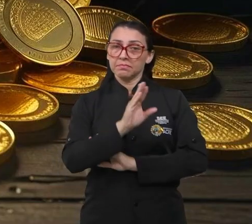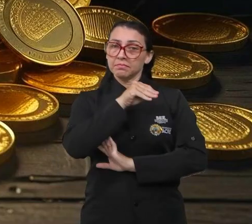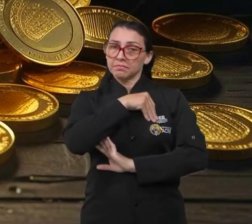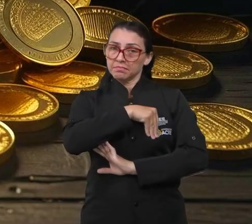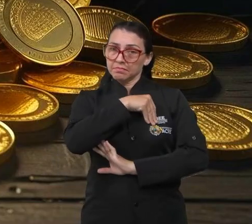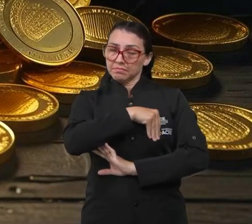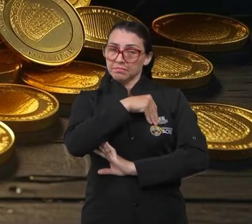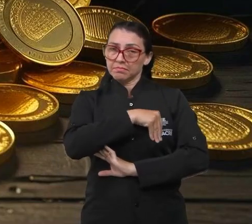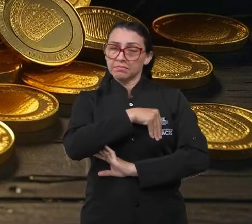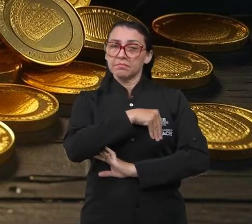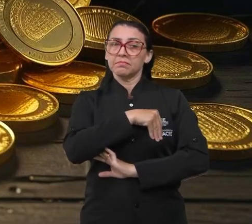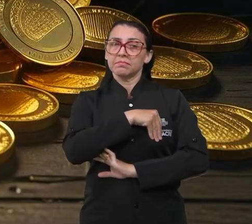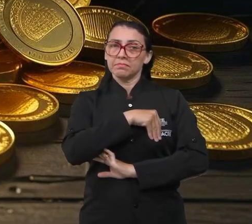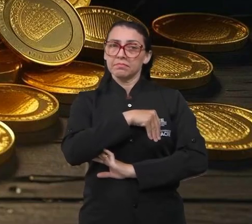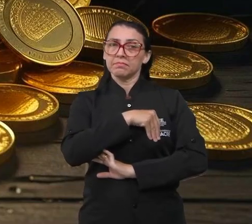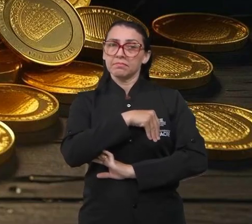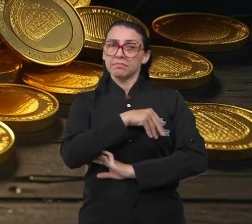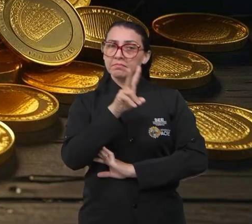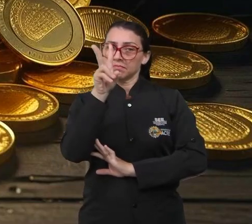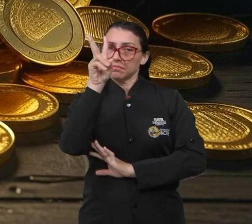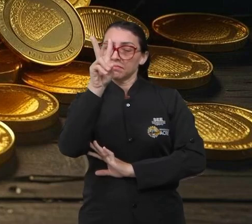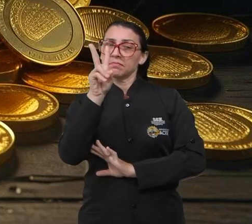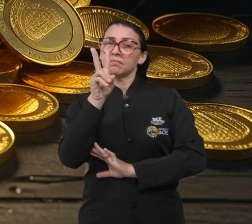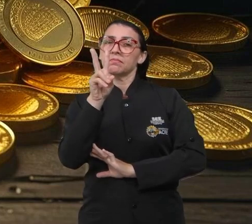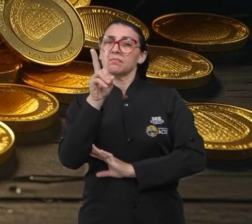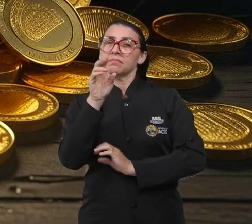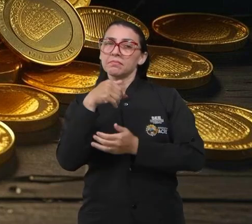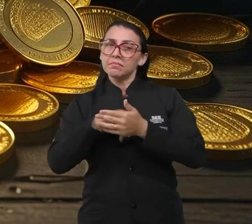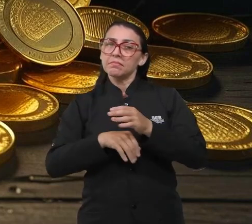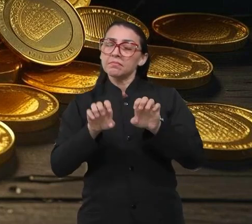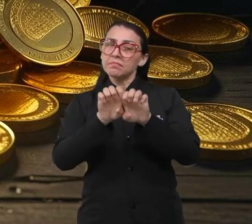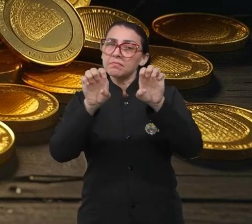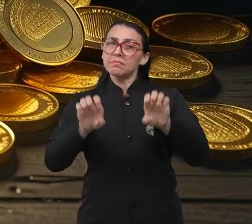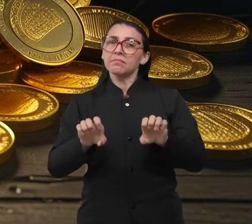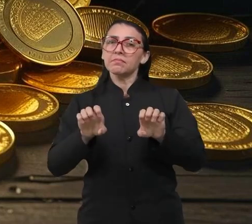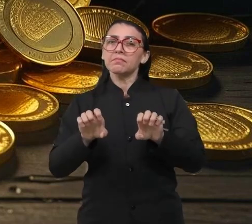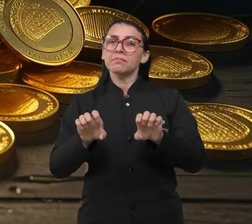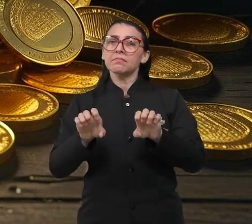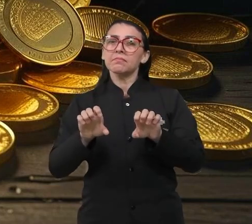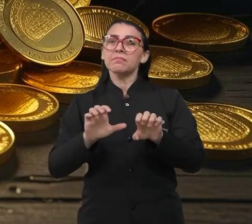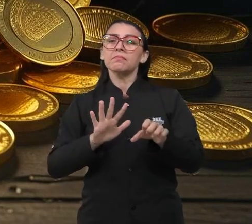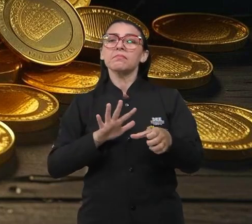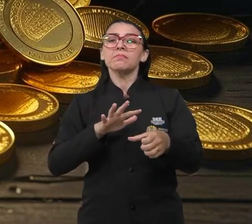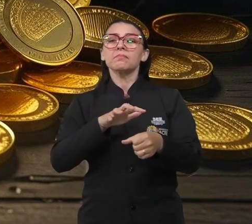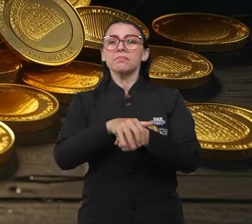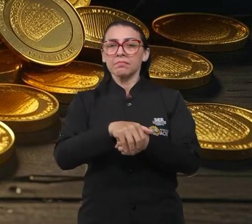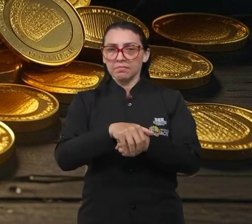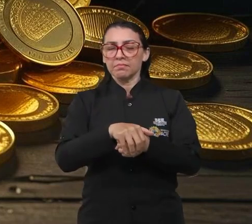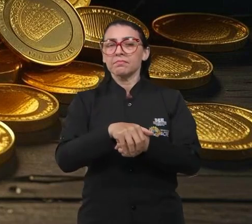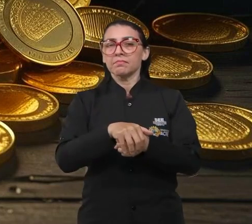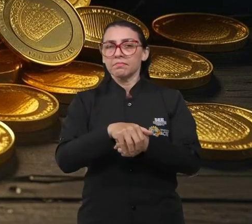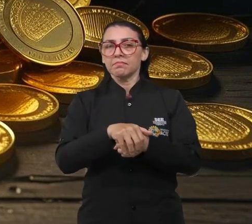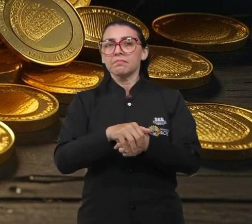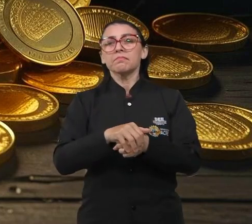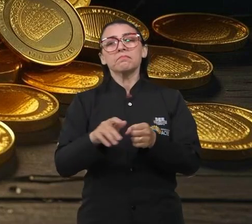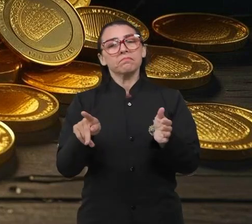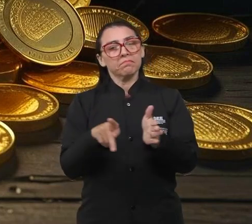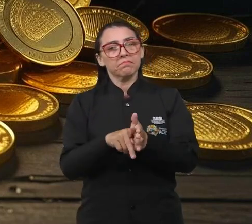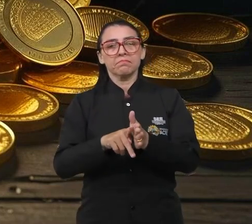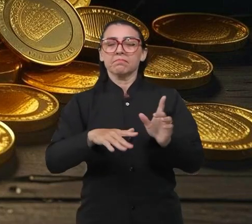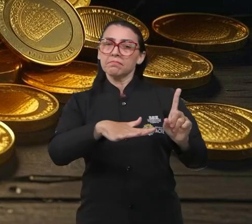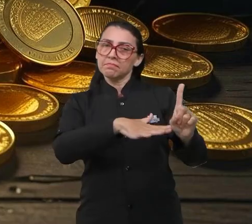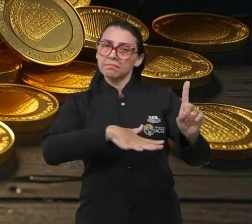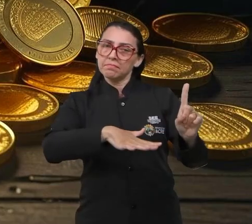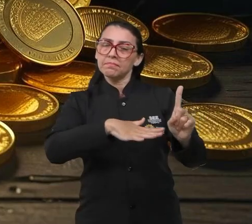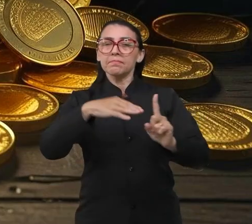pessoal, ela está historicamente enraizada em estruturas coloniais da nossa própria